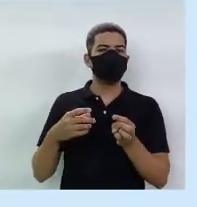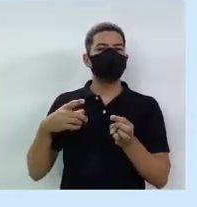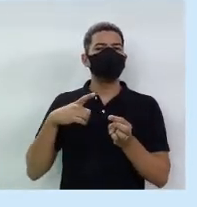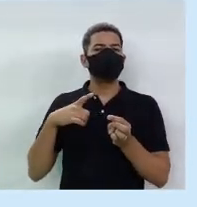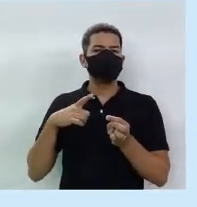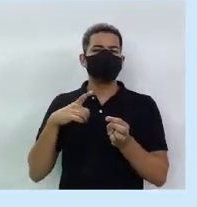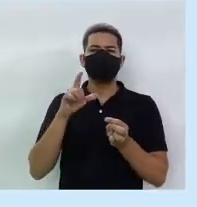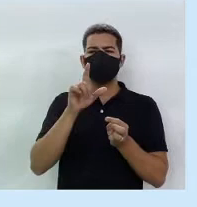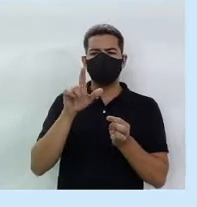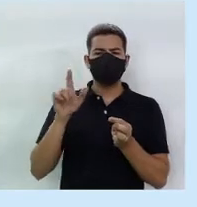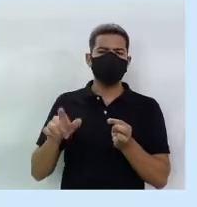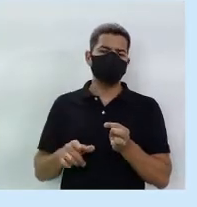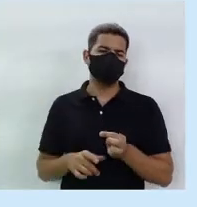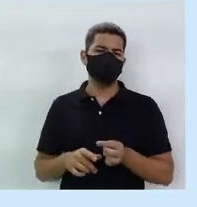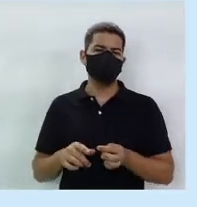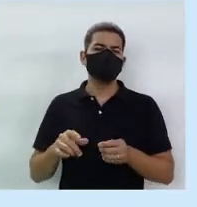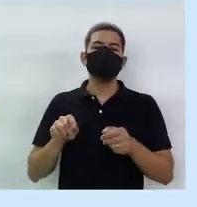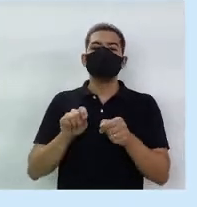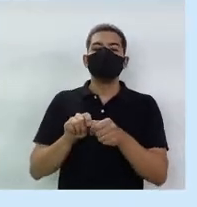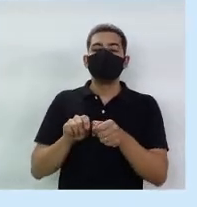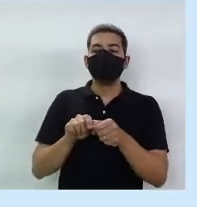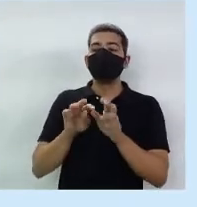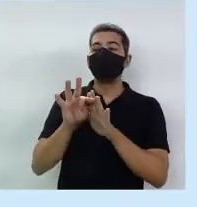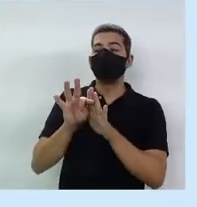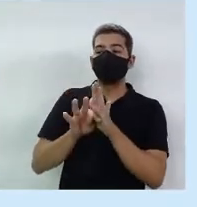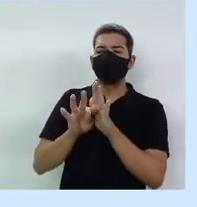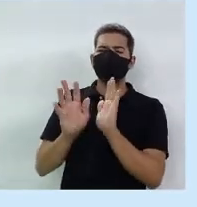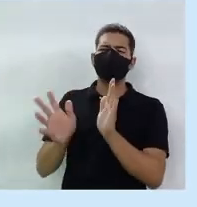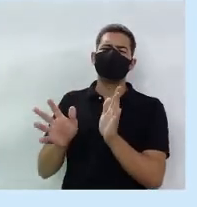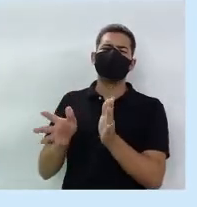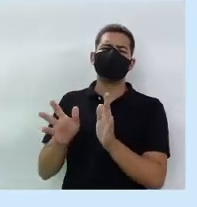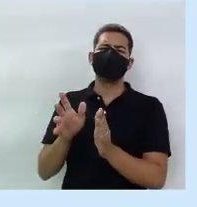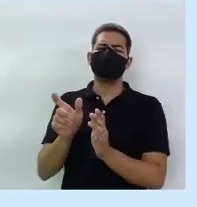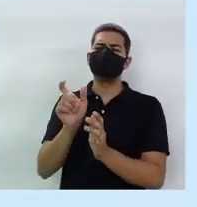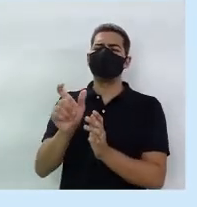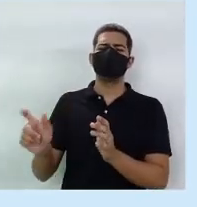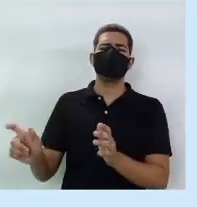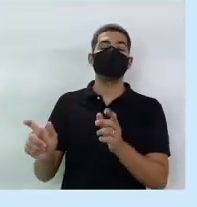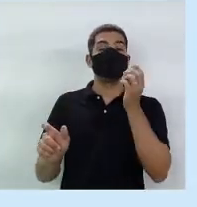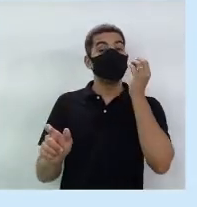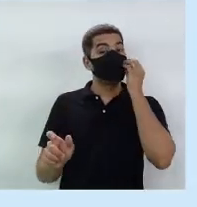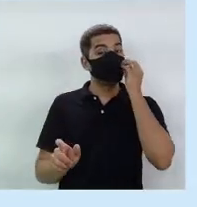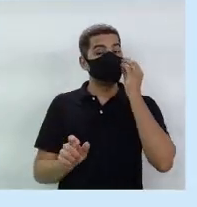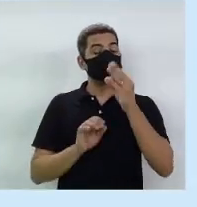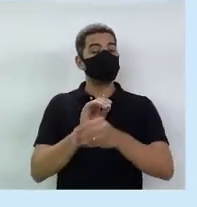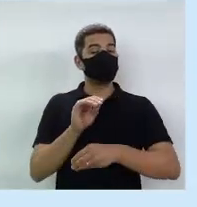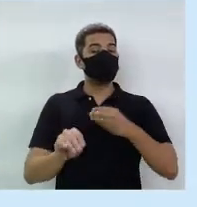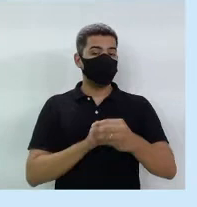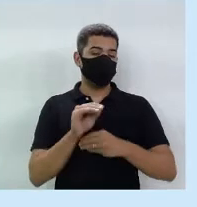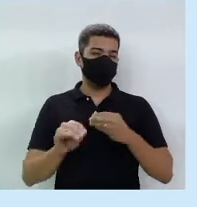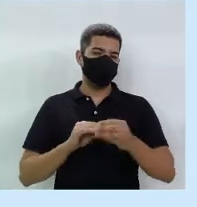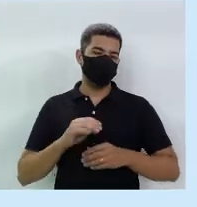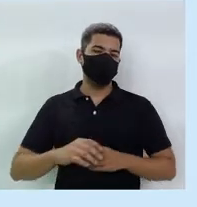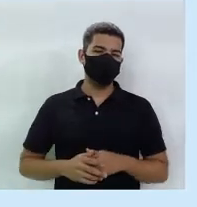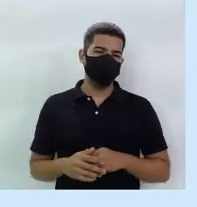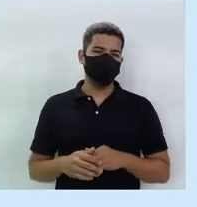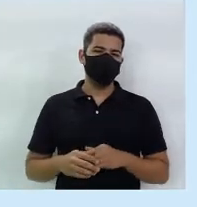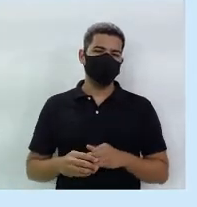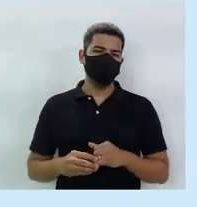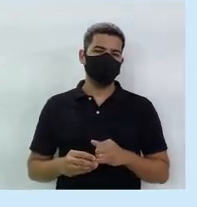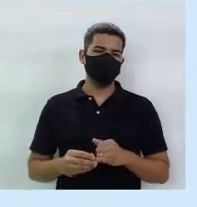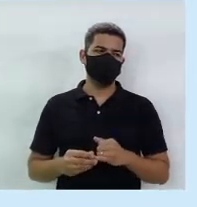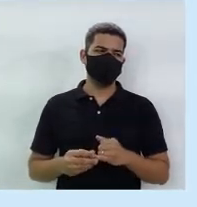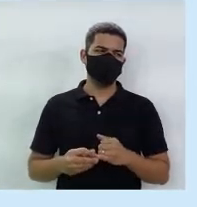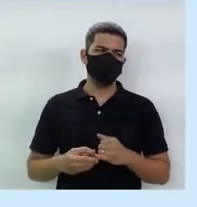nós tantas vezes construímos textos verbais, que tal pensar em criar um texto no mundo da